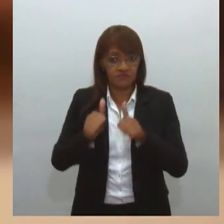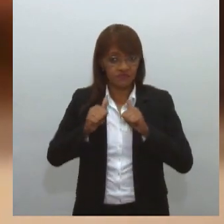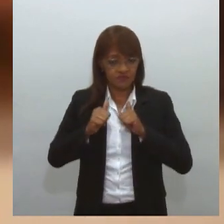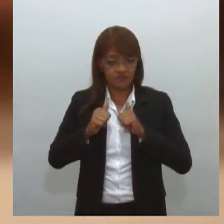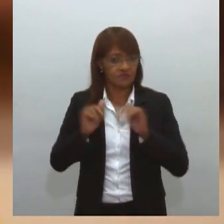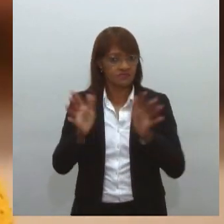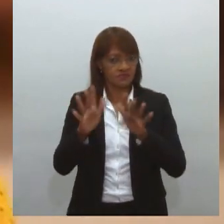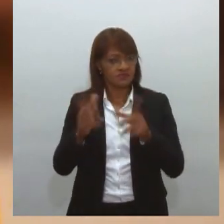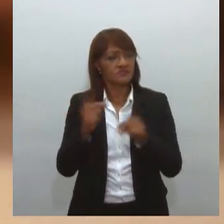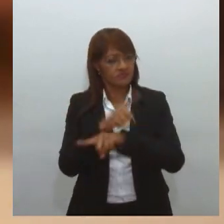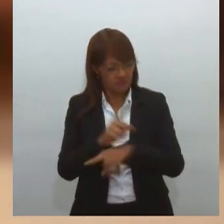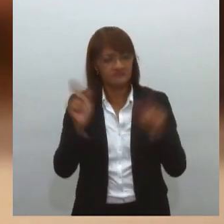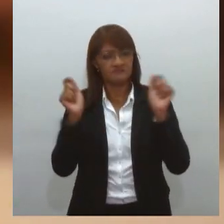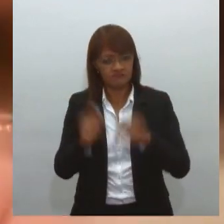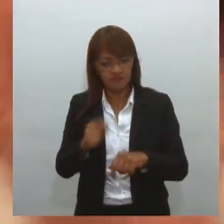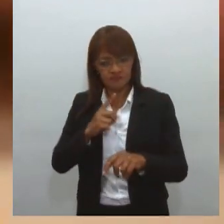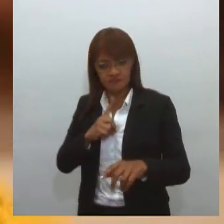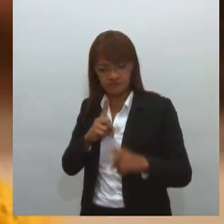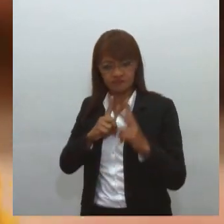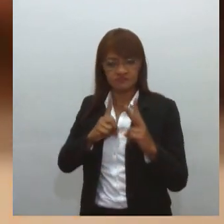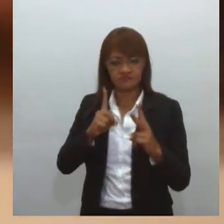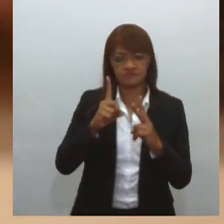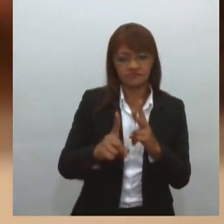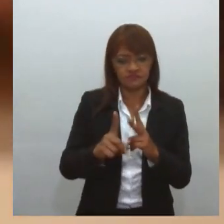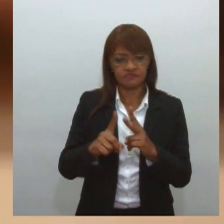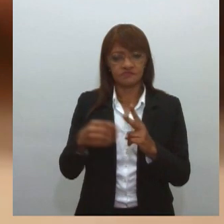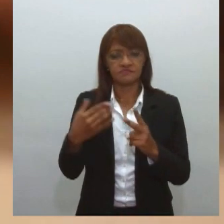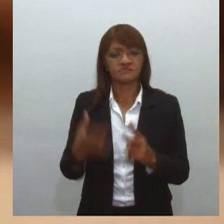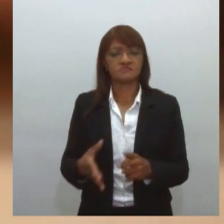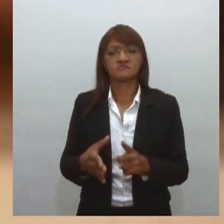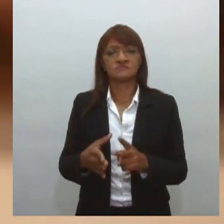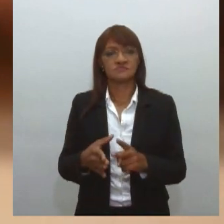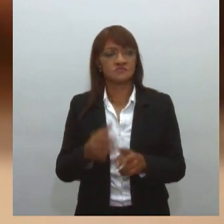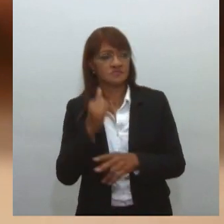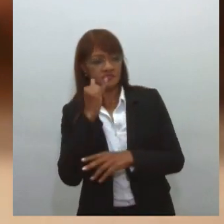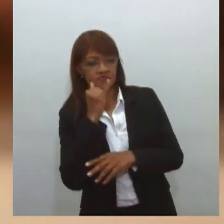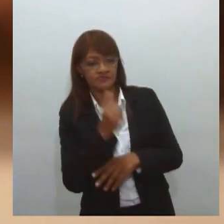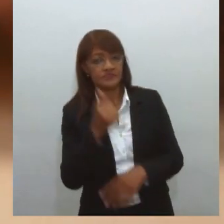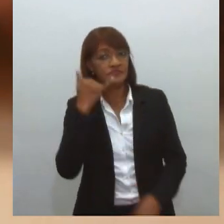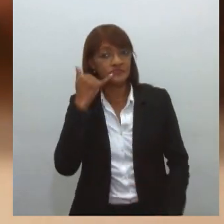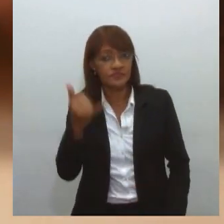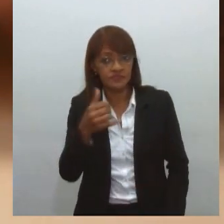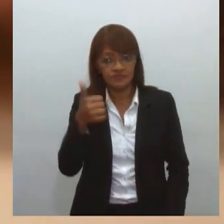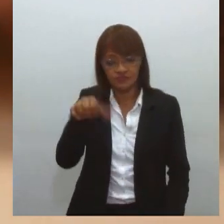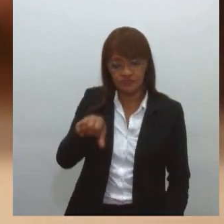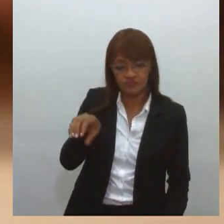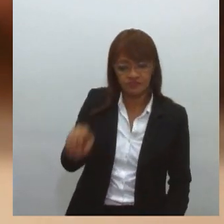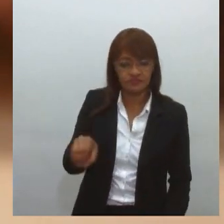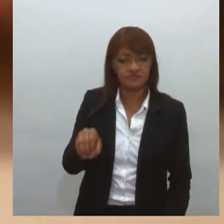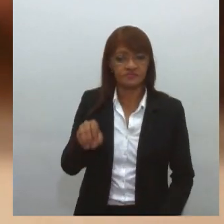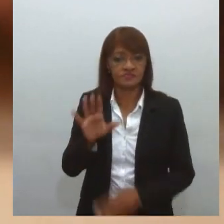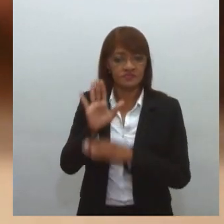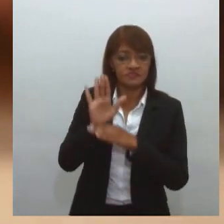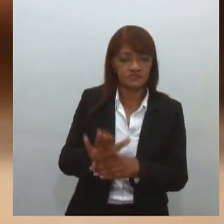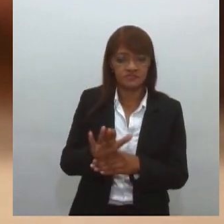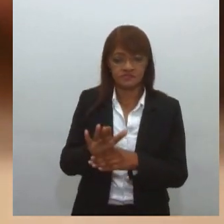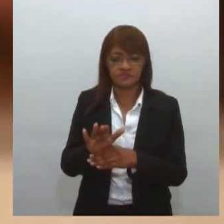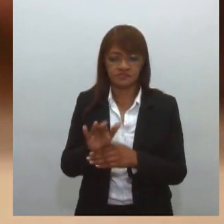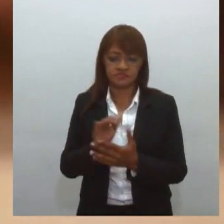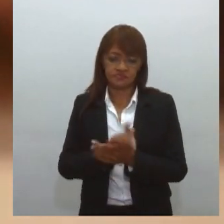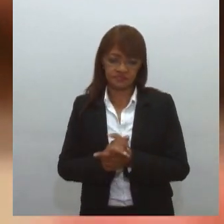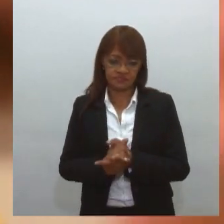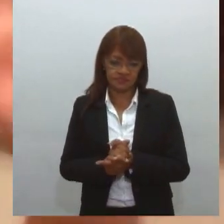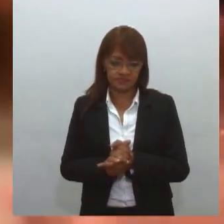sim colher, panela, porta, ligar 190, se socorrer, e a gente precisa levar essas informações.